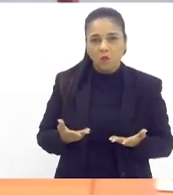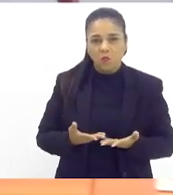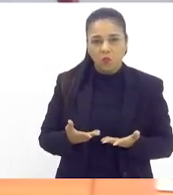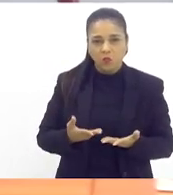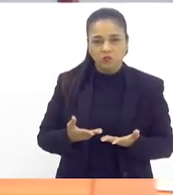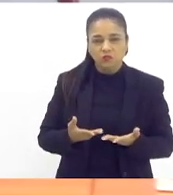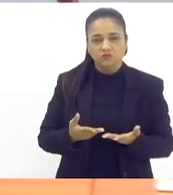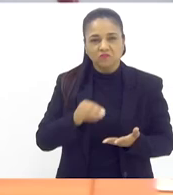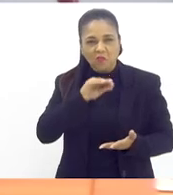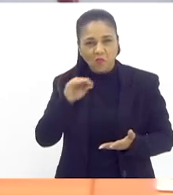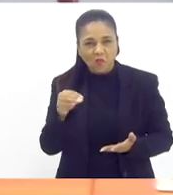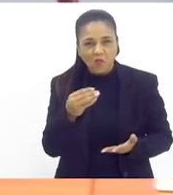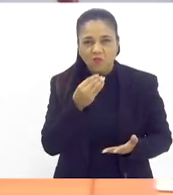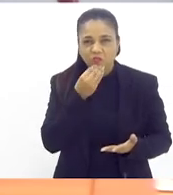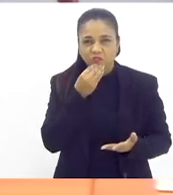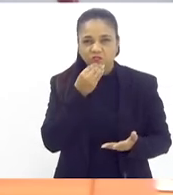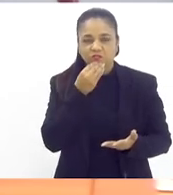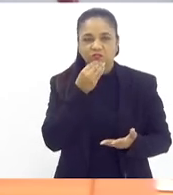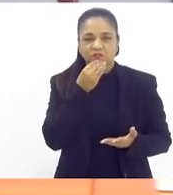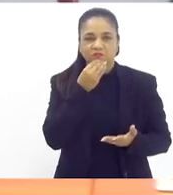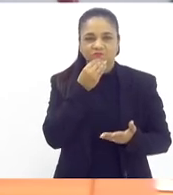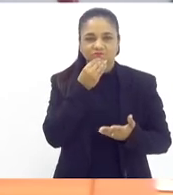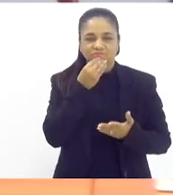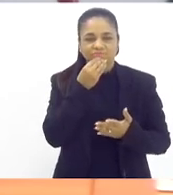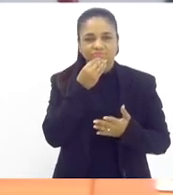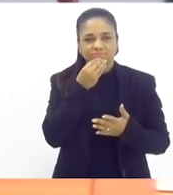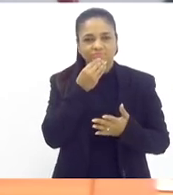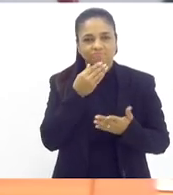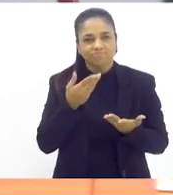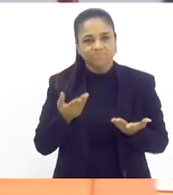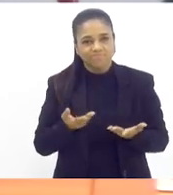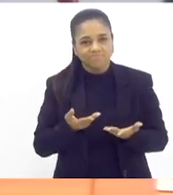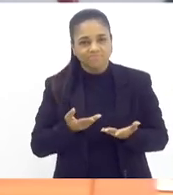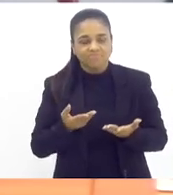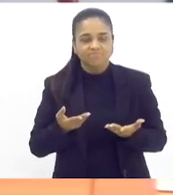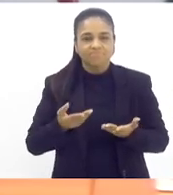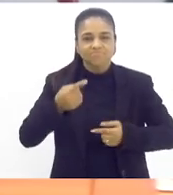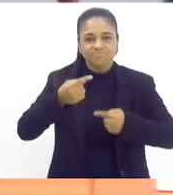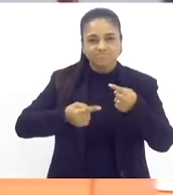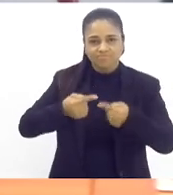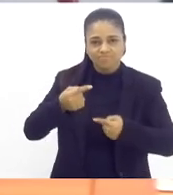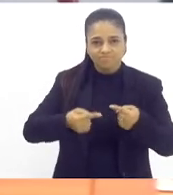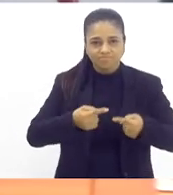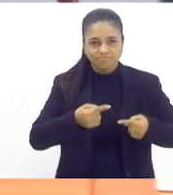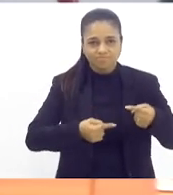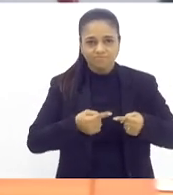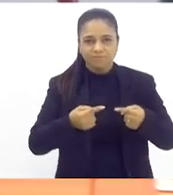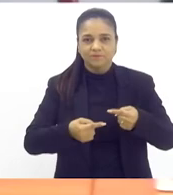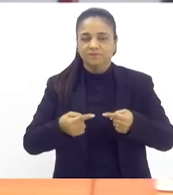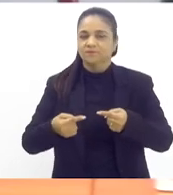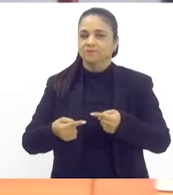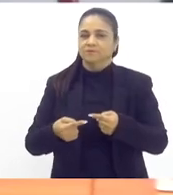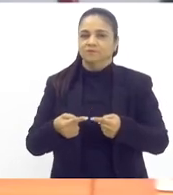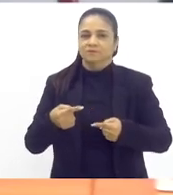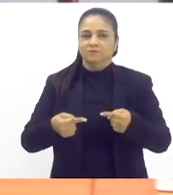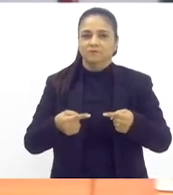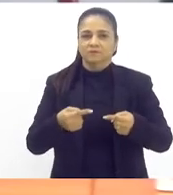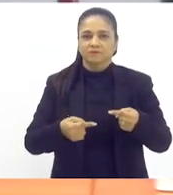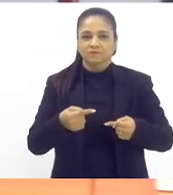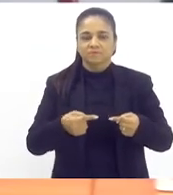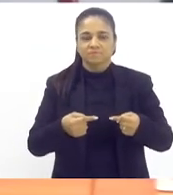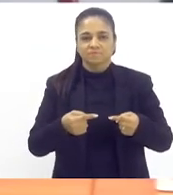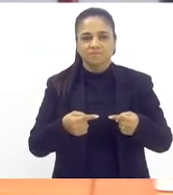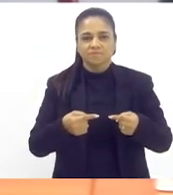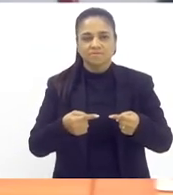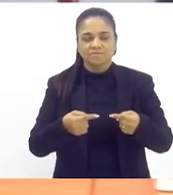todos possam estar atualizados dos debates que, né, do